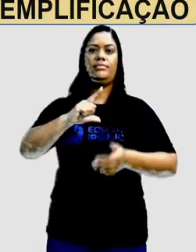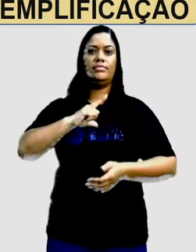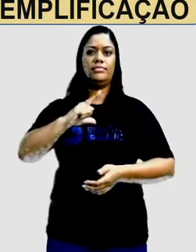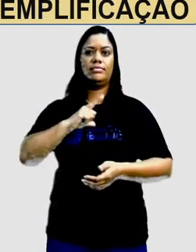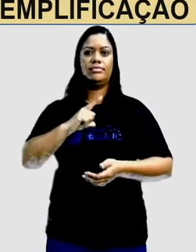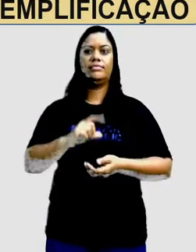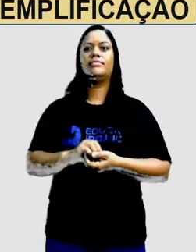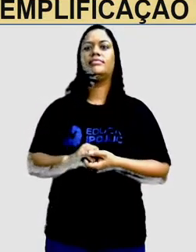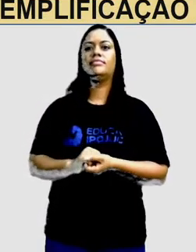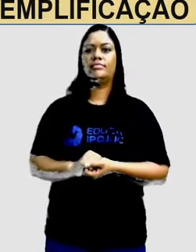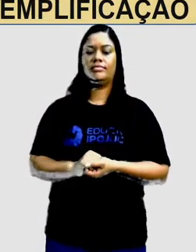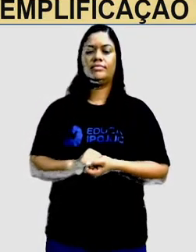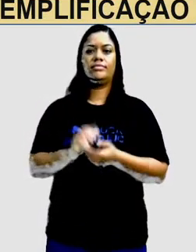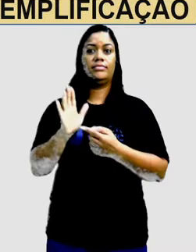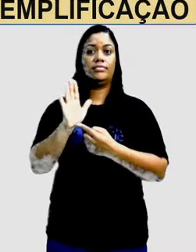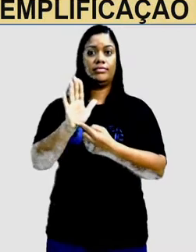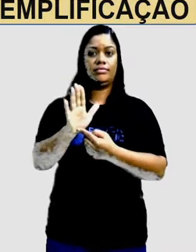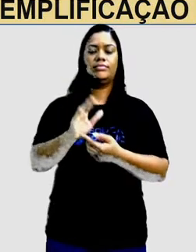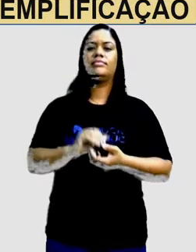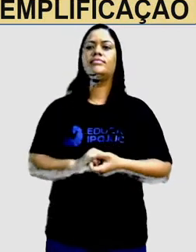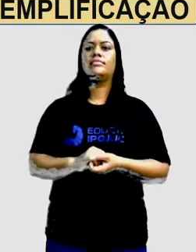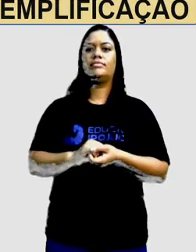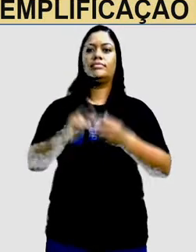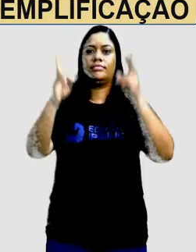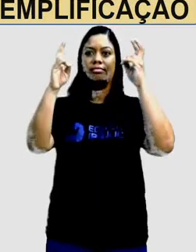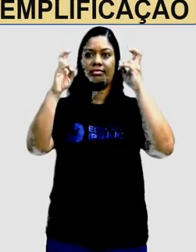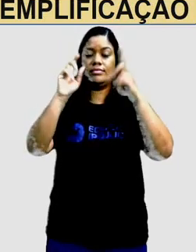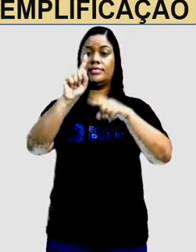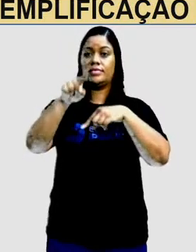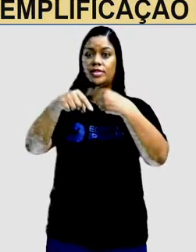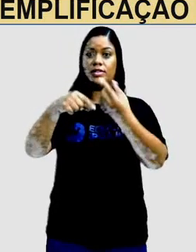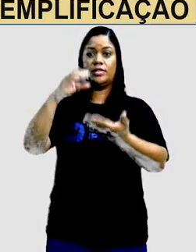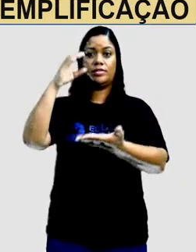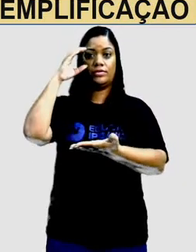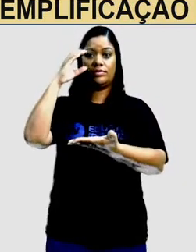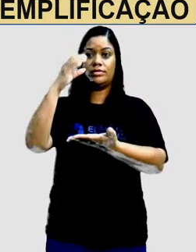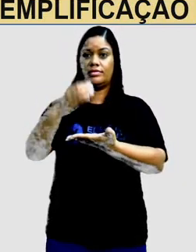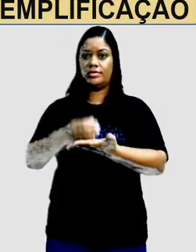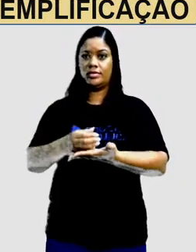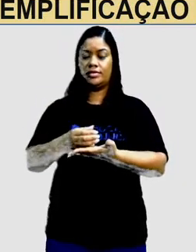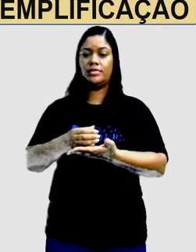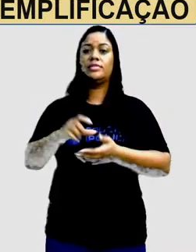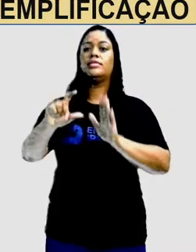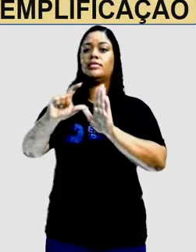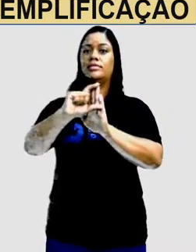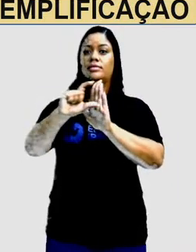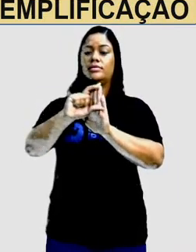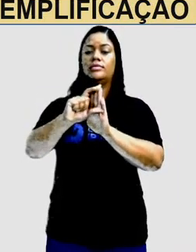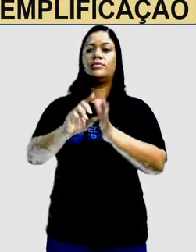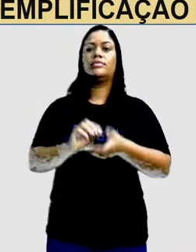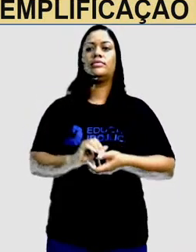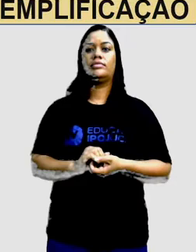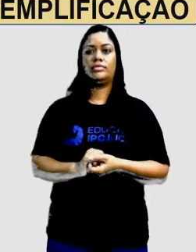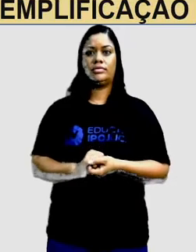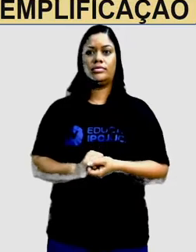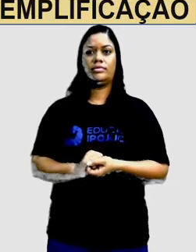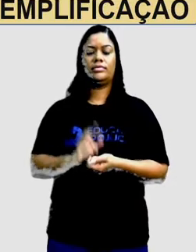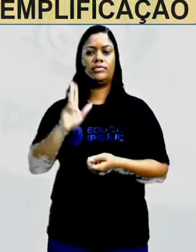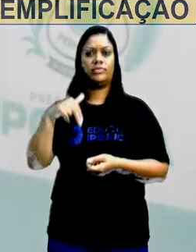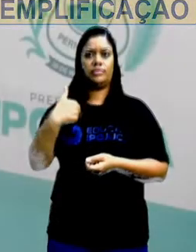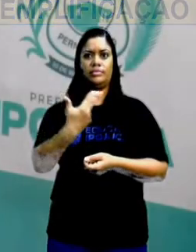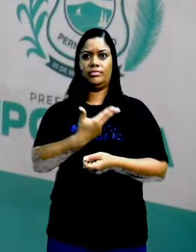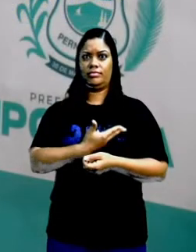a gente explora aparece o tema EA tese e já no primeiro parágrafo a gente coloca o nosso